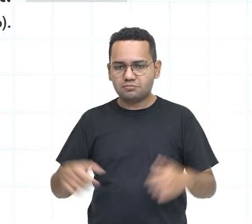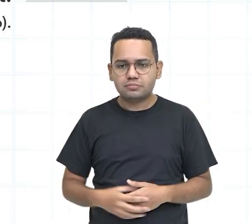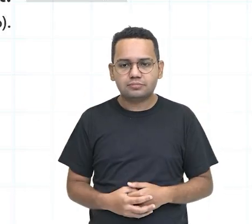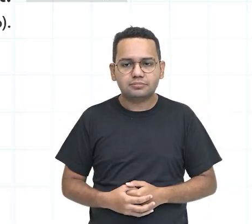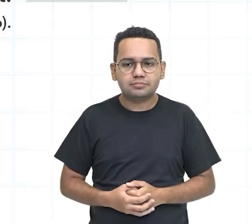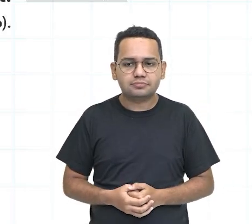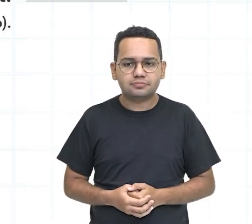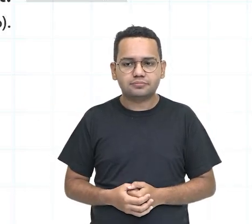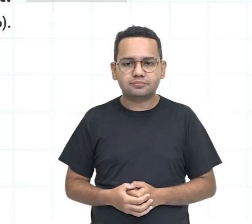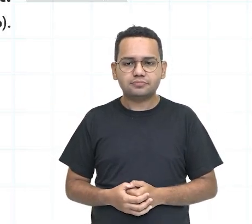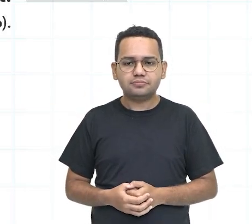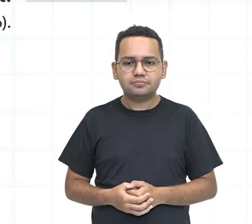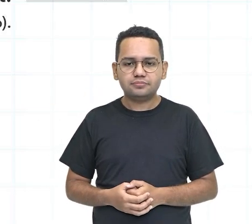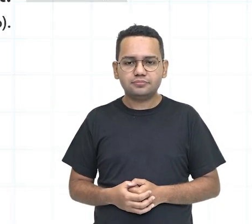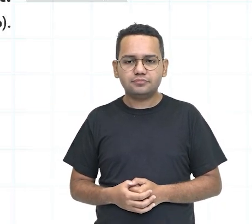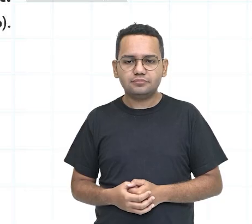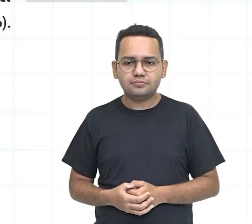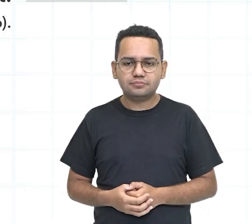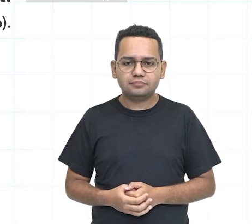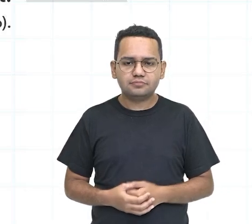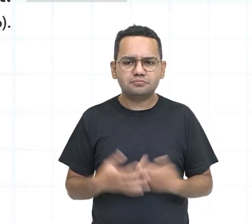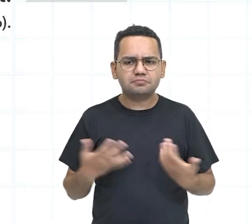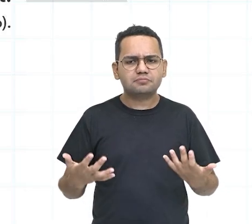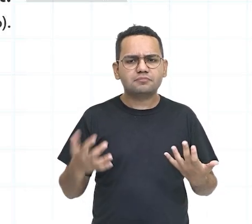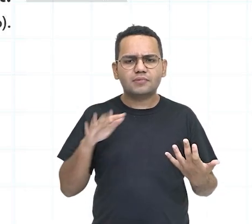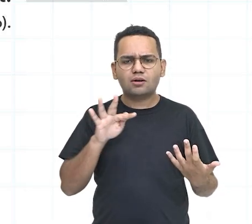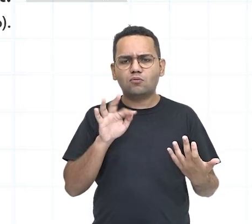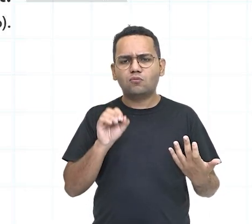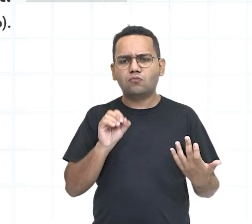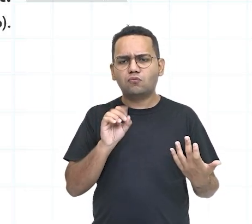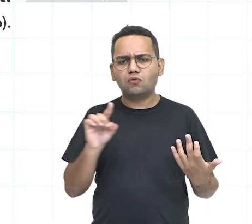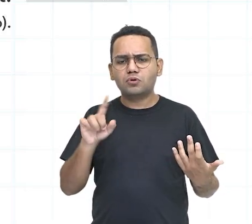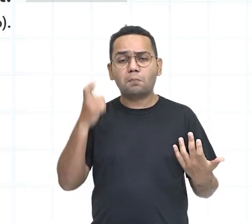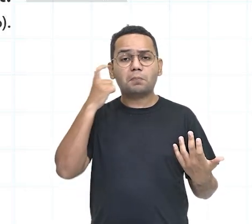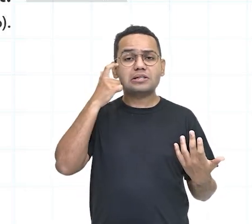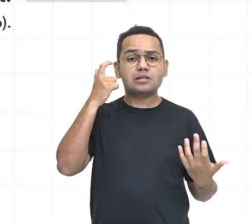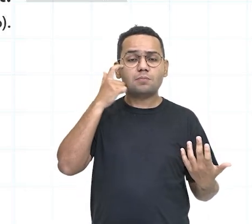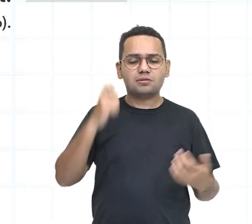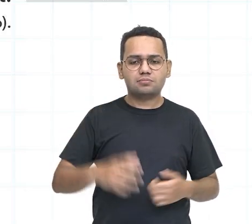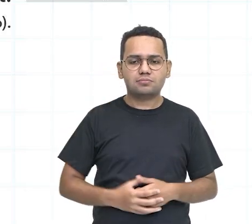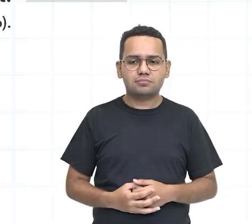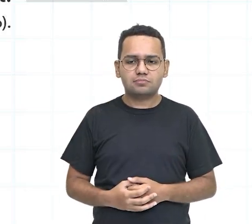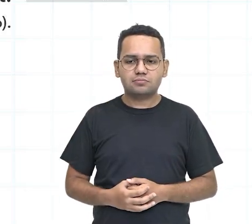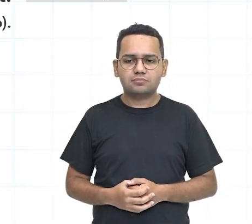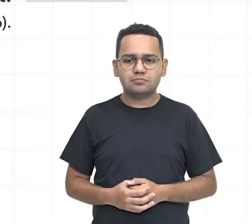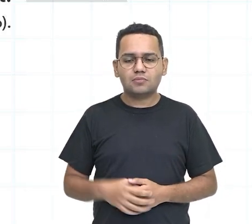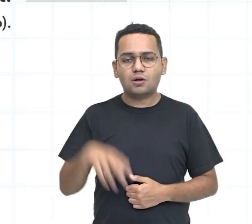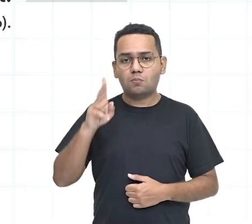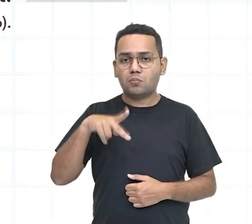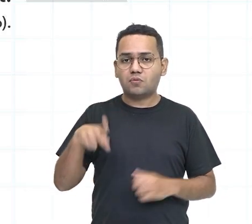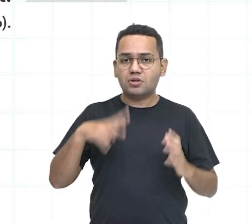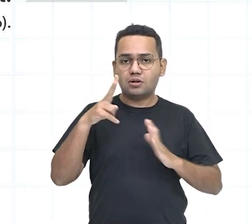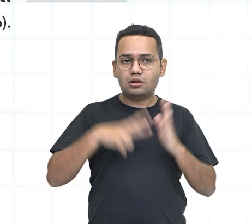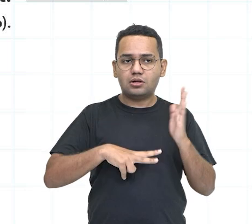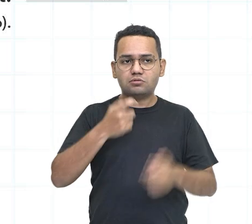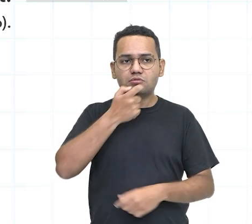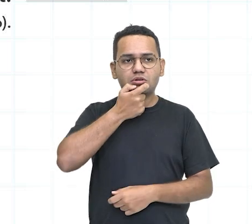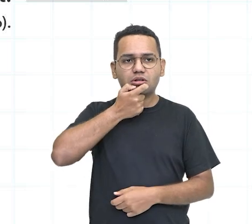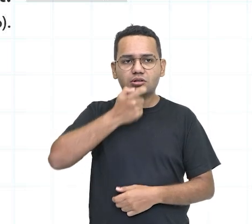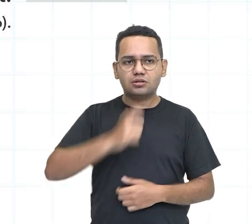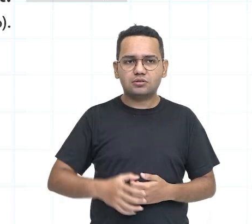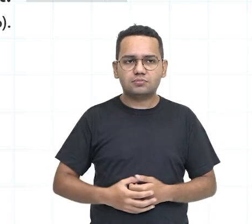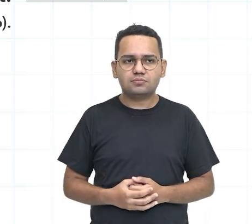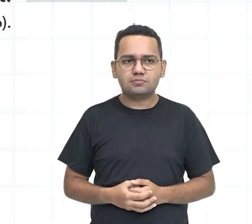né? Food para você pensar, pensamento aqui. The average American toasts 300 pounds of food each